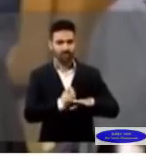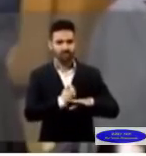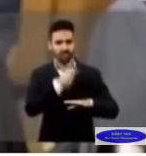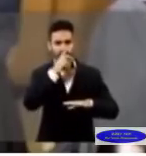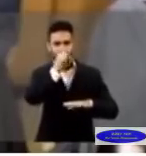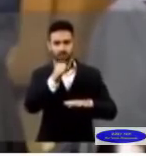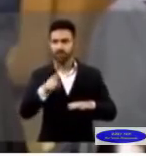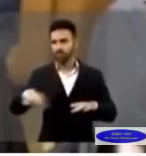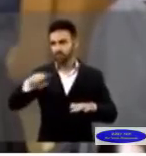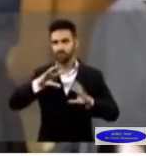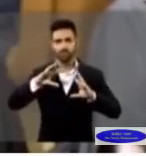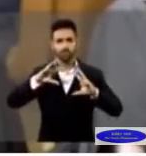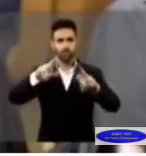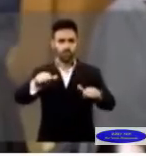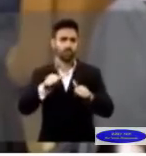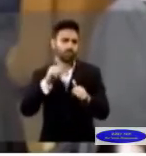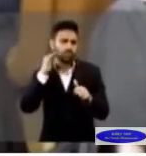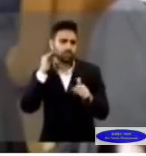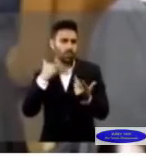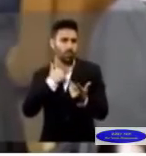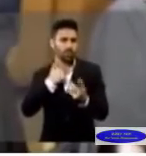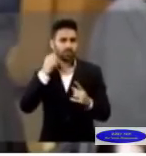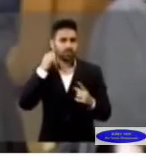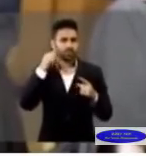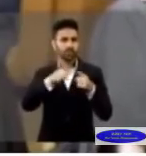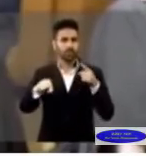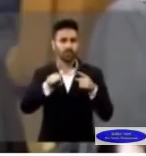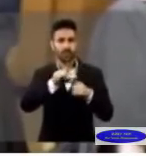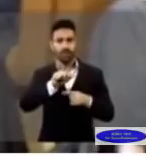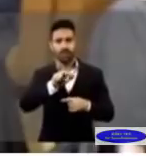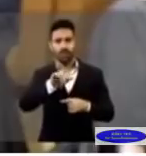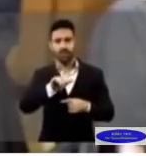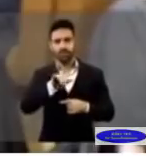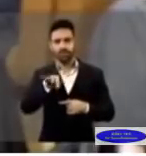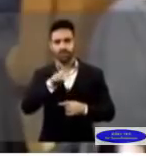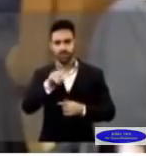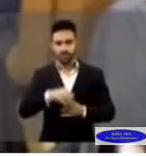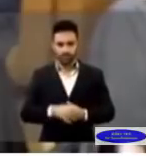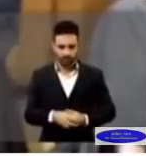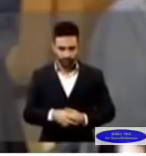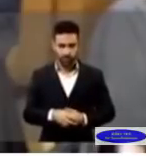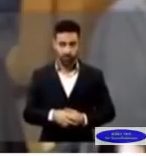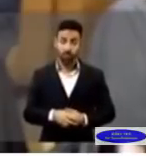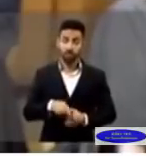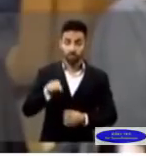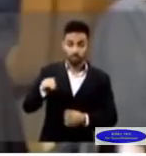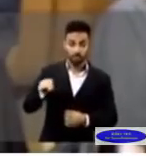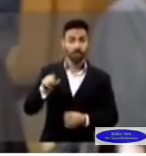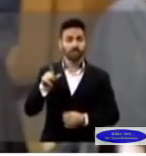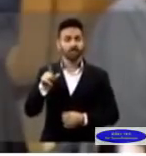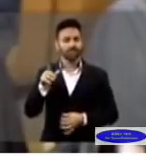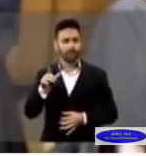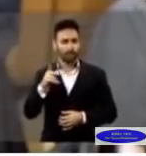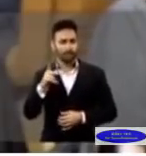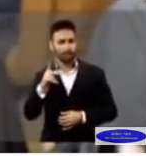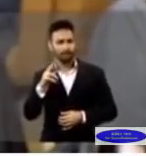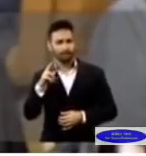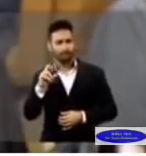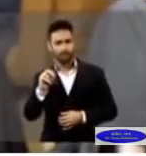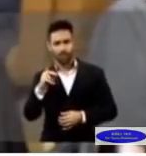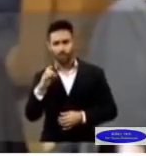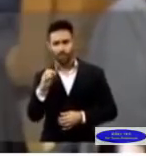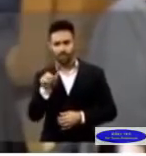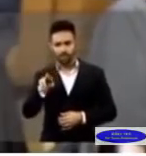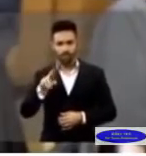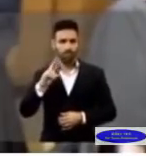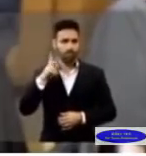STF desde o começo de 2018, com envio à Justiça Eleitoral de diversos depoimentos relacionados à colaboração premiada da Odebrecht, em que se afirmava